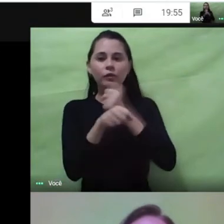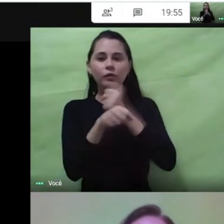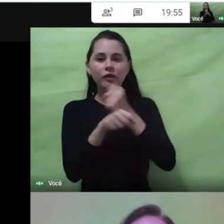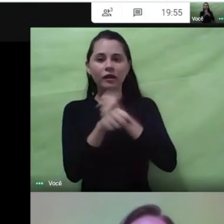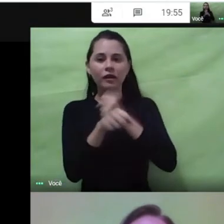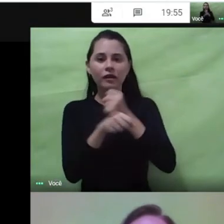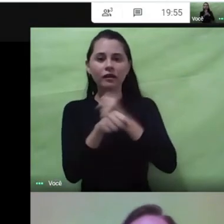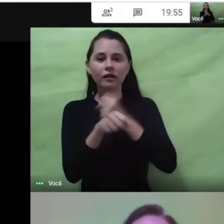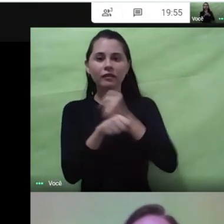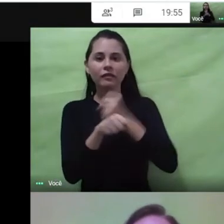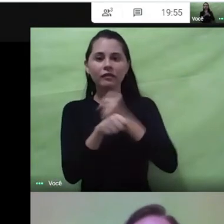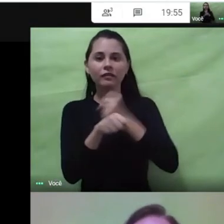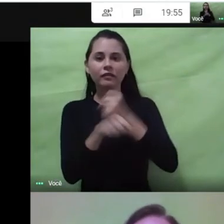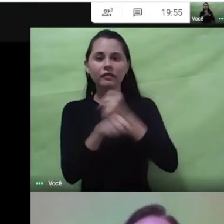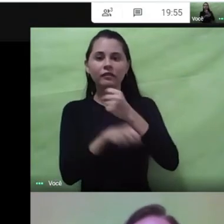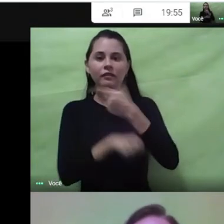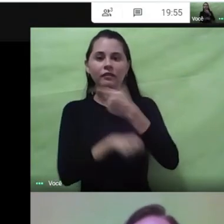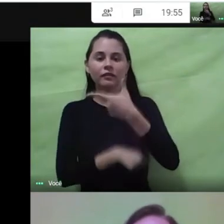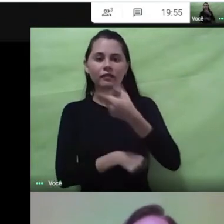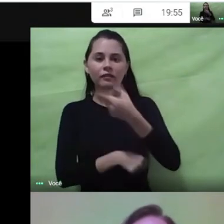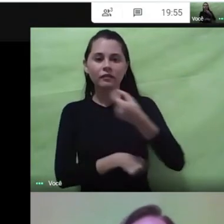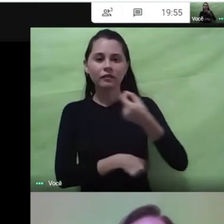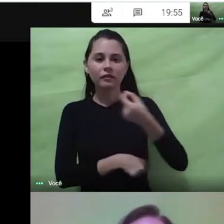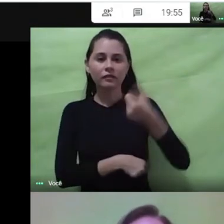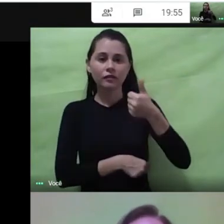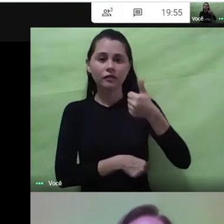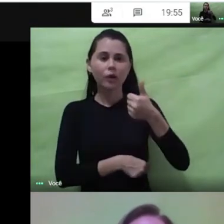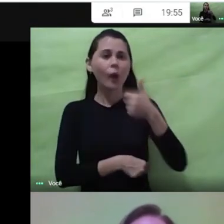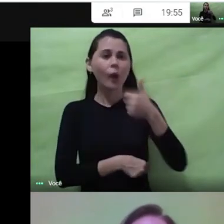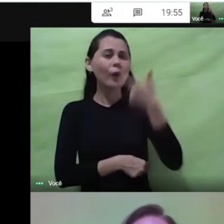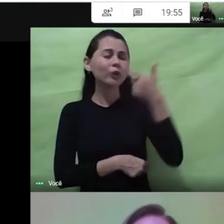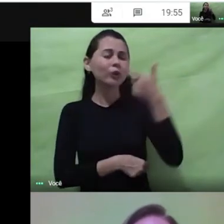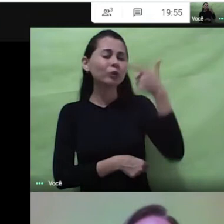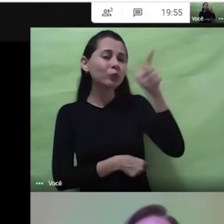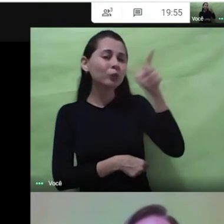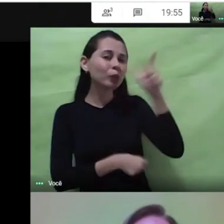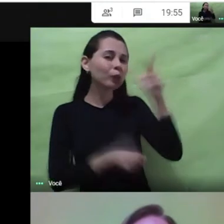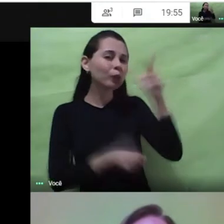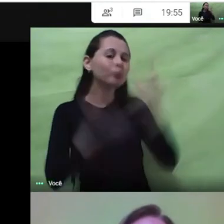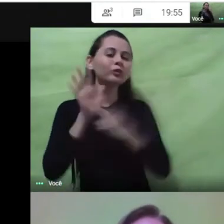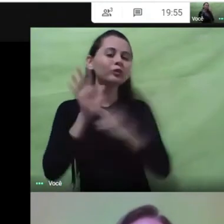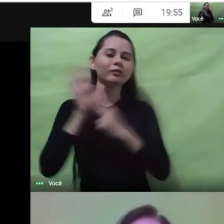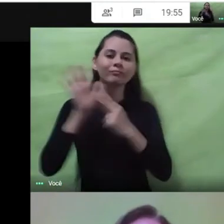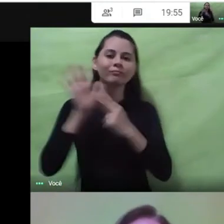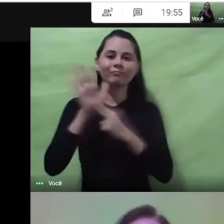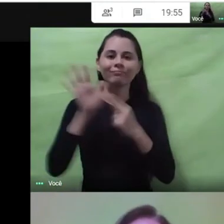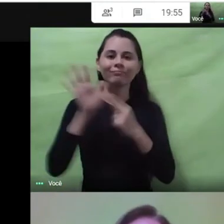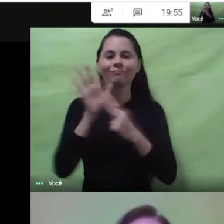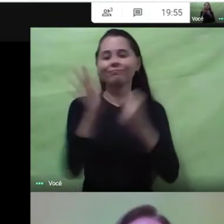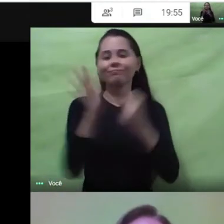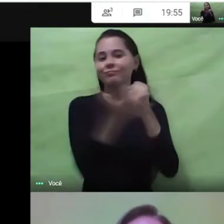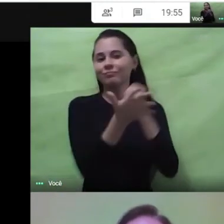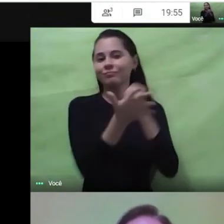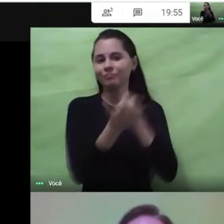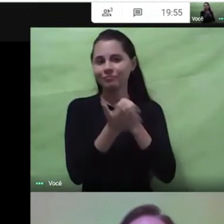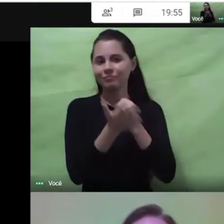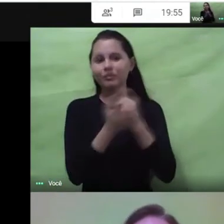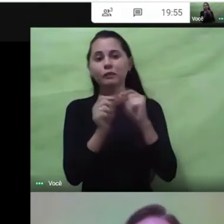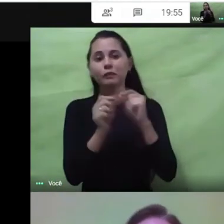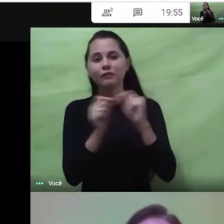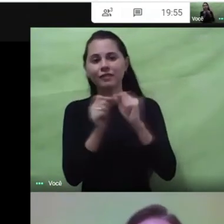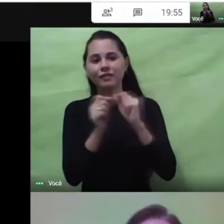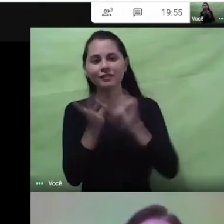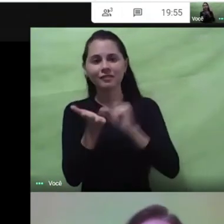2001. E outros autores que ajudaram na construção das referências.